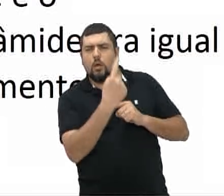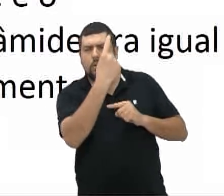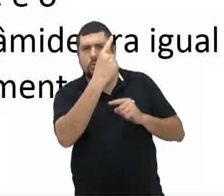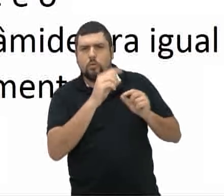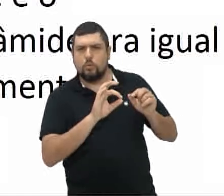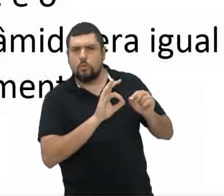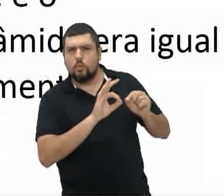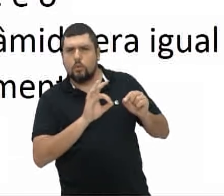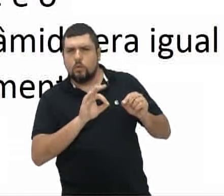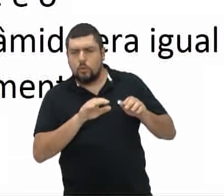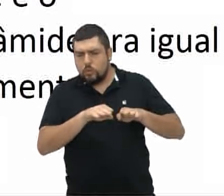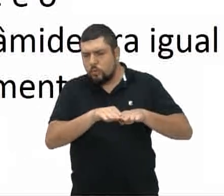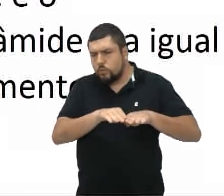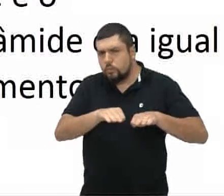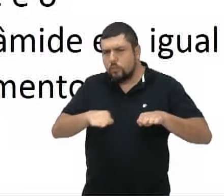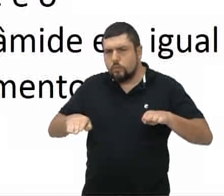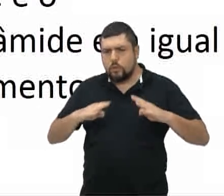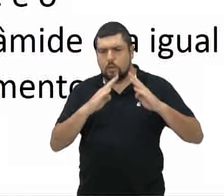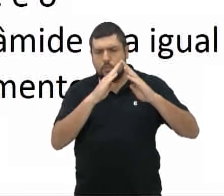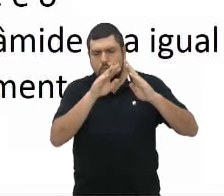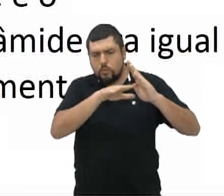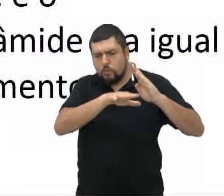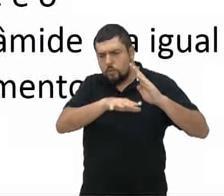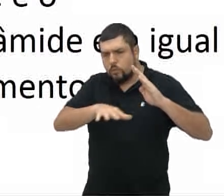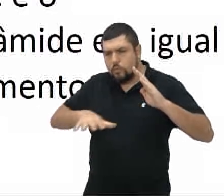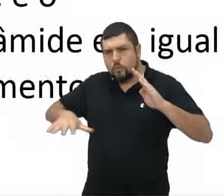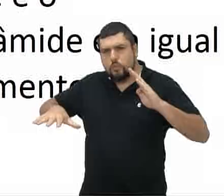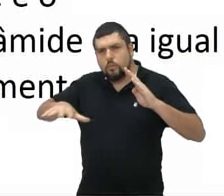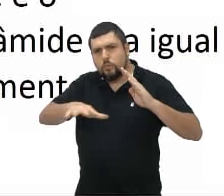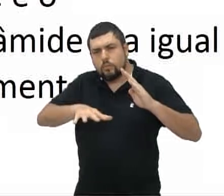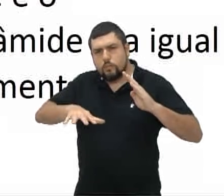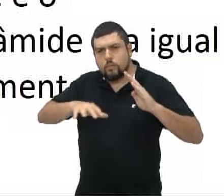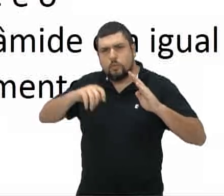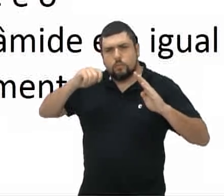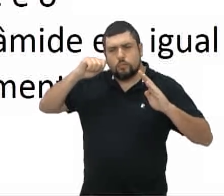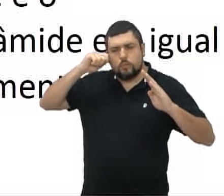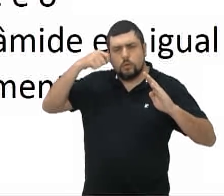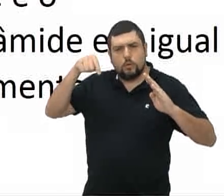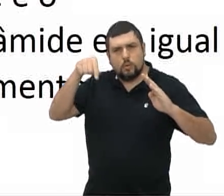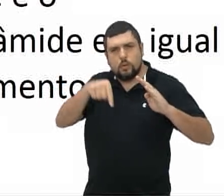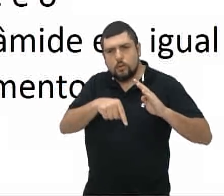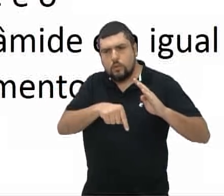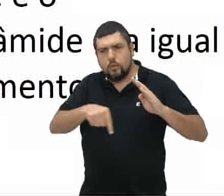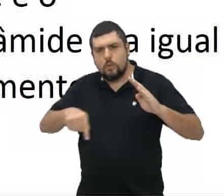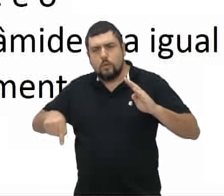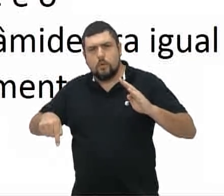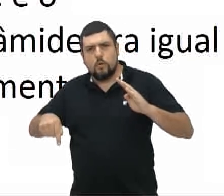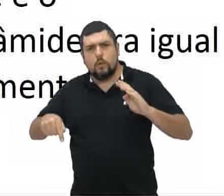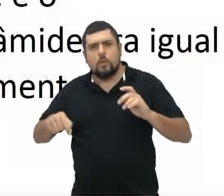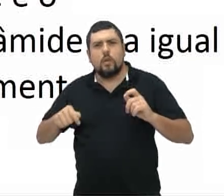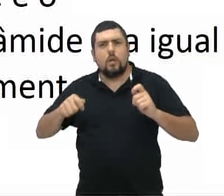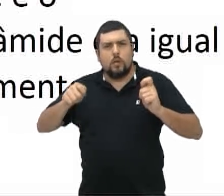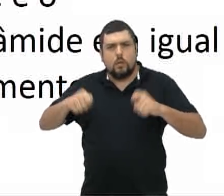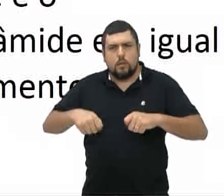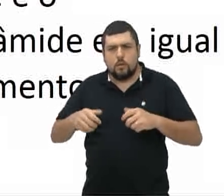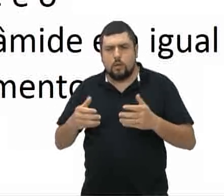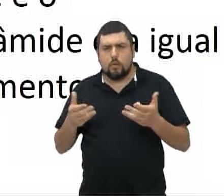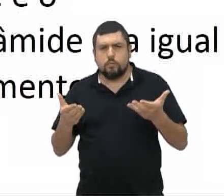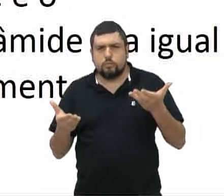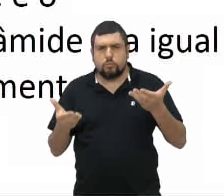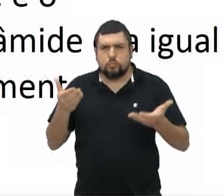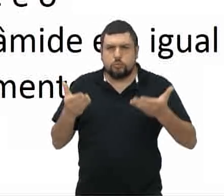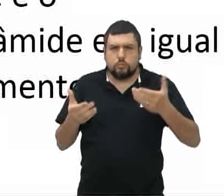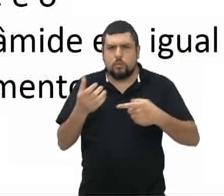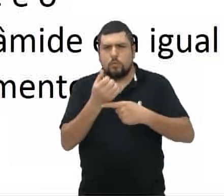da sombra projetada pela pirâmide era igual à razão entre a altura do bastão e o comprimento